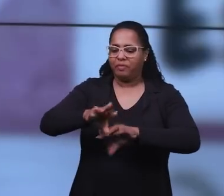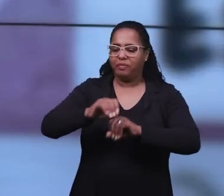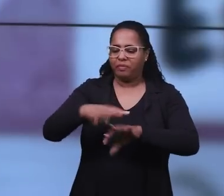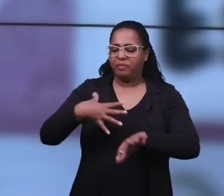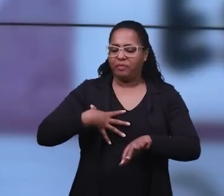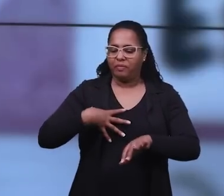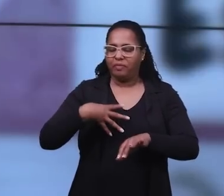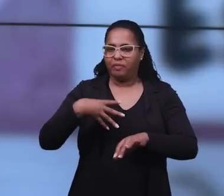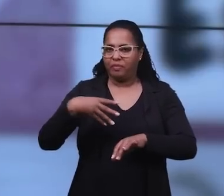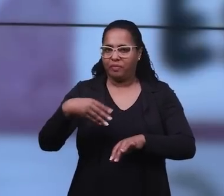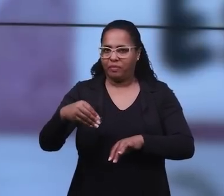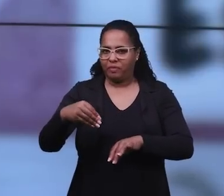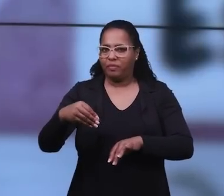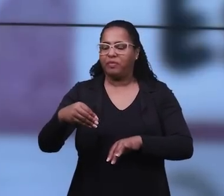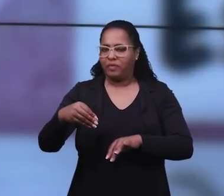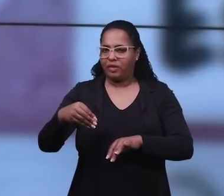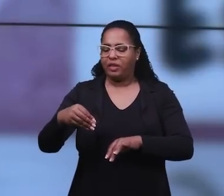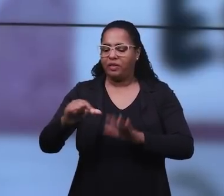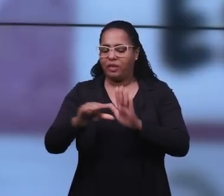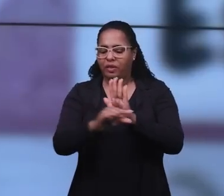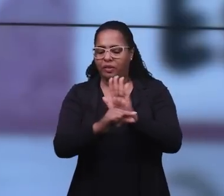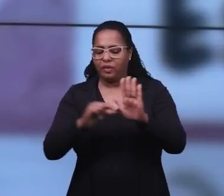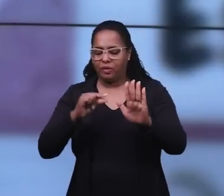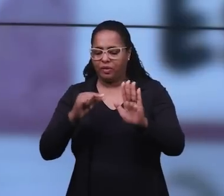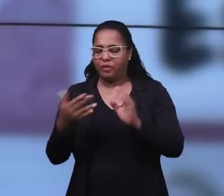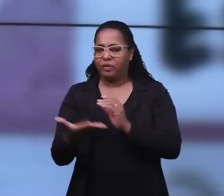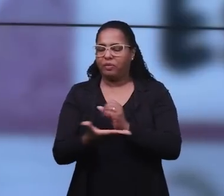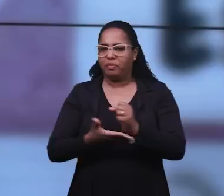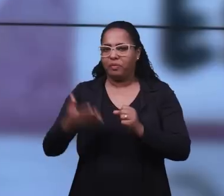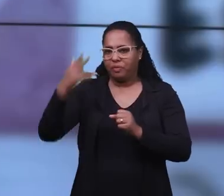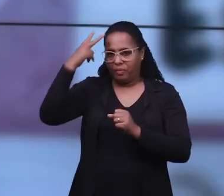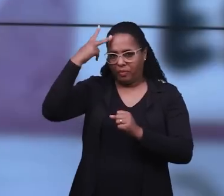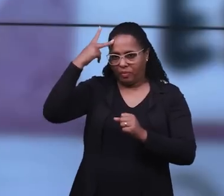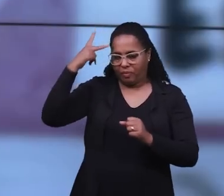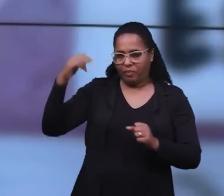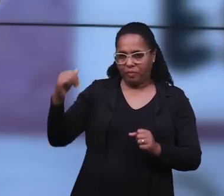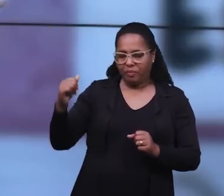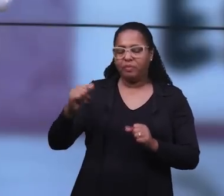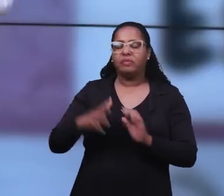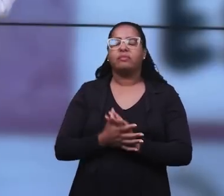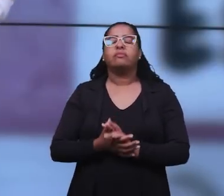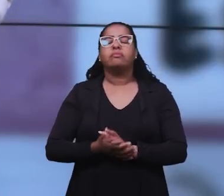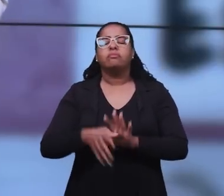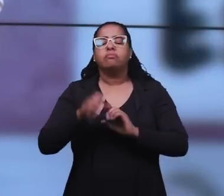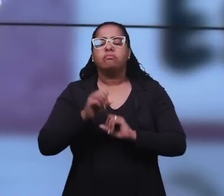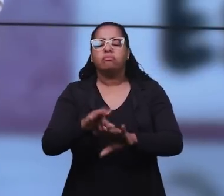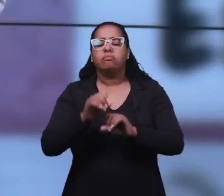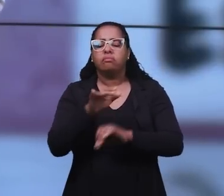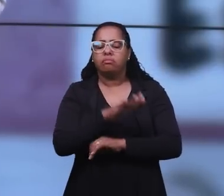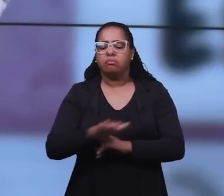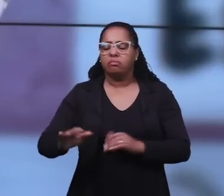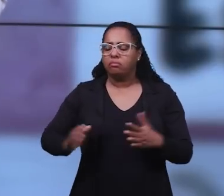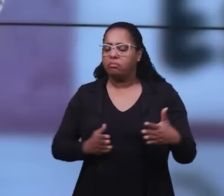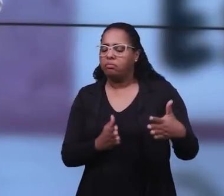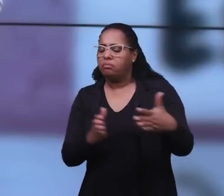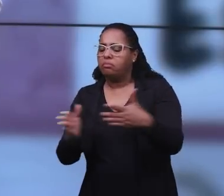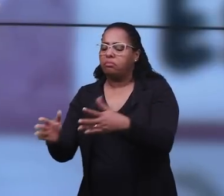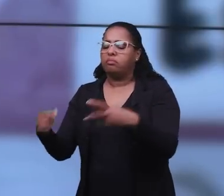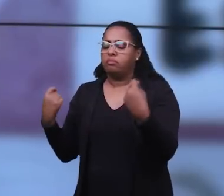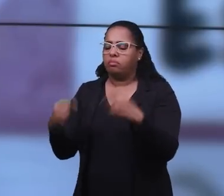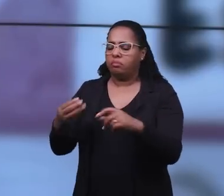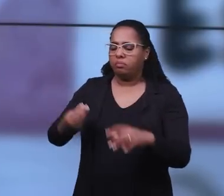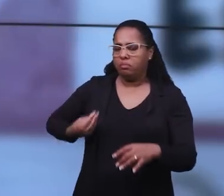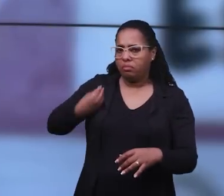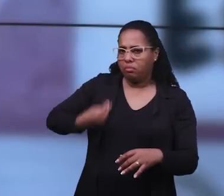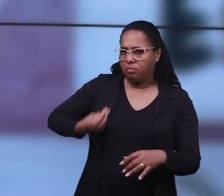dos Filhos e da contribuição de um versículo do livro de Provérbios. Educa a criança no caminho em que